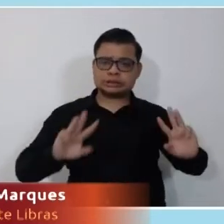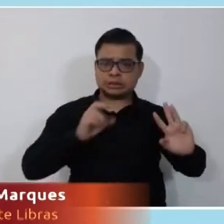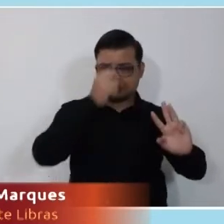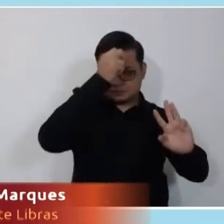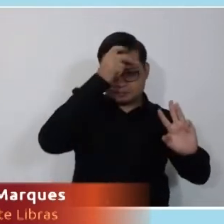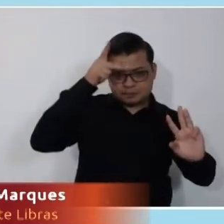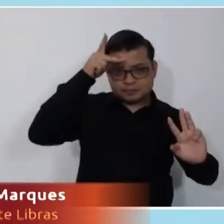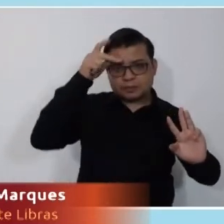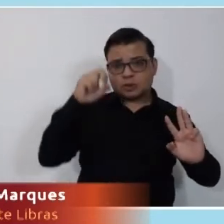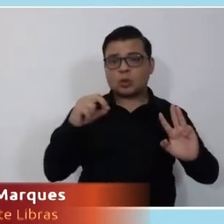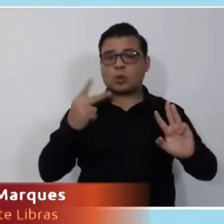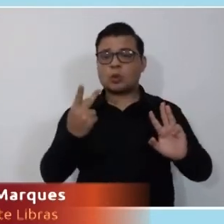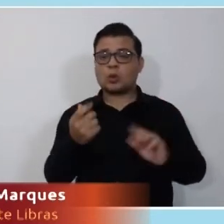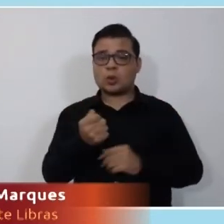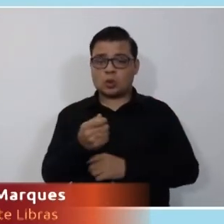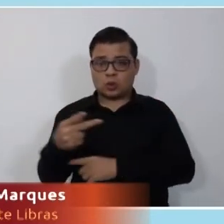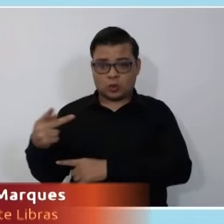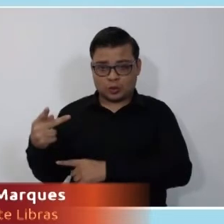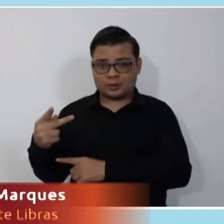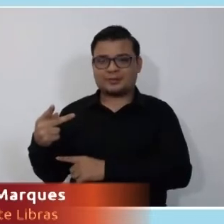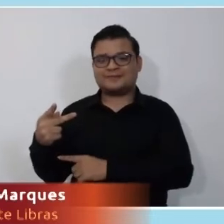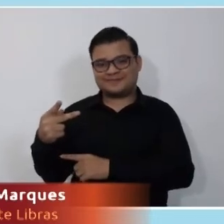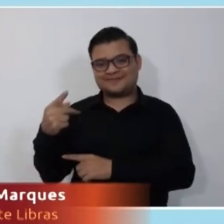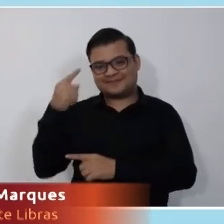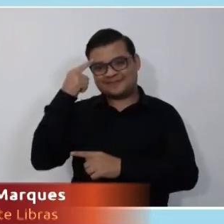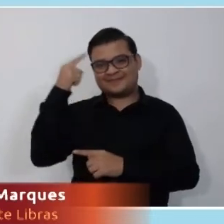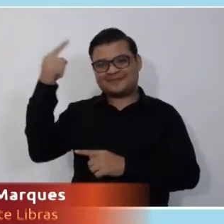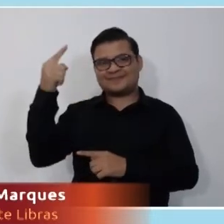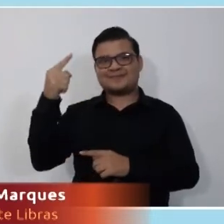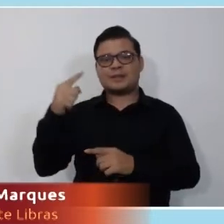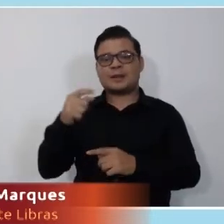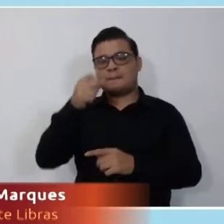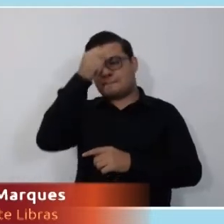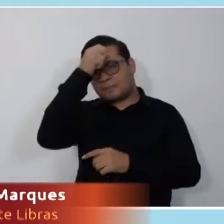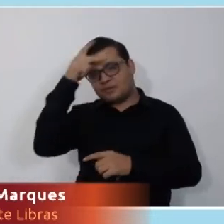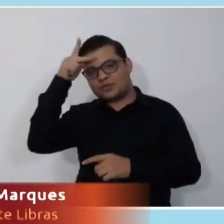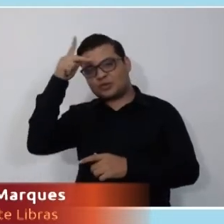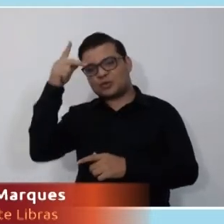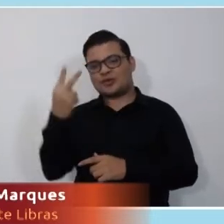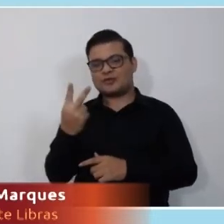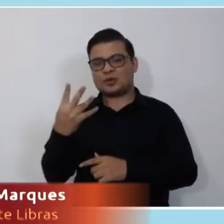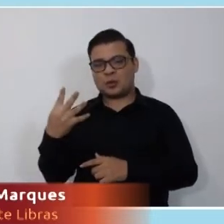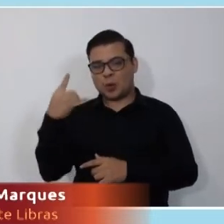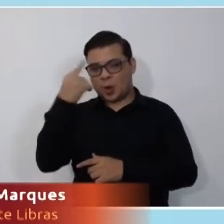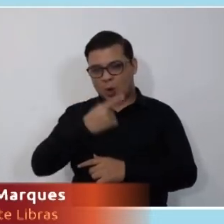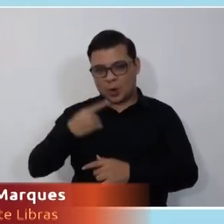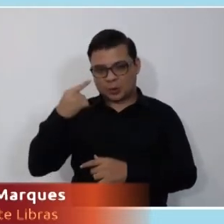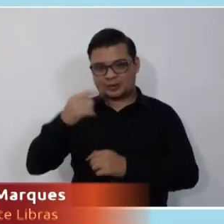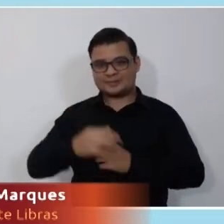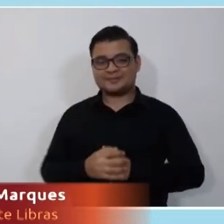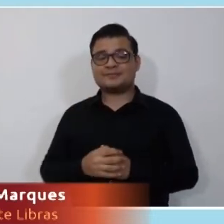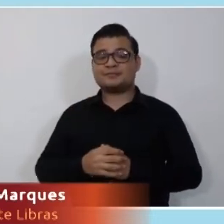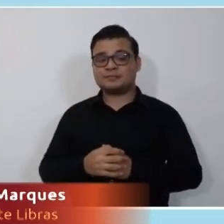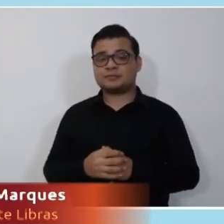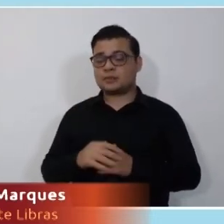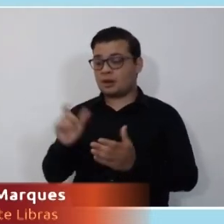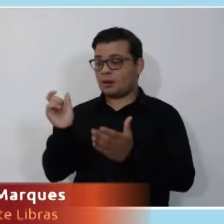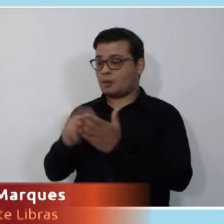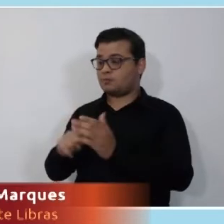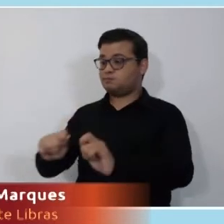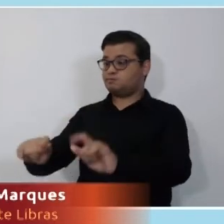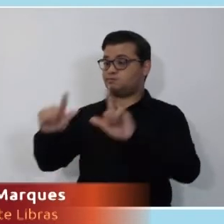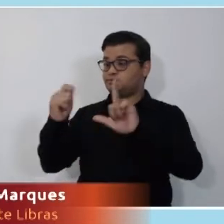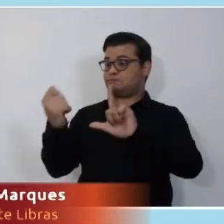aplicativo Prefeitura 24 horas, Goiânia 24 horas, você vai ter lá o primeiro banner que vai abrir, é justamente essa